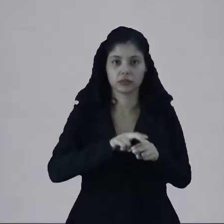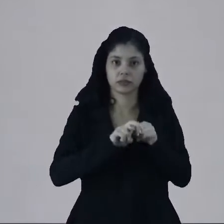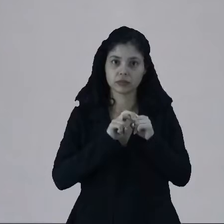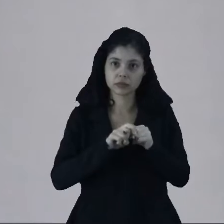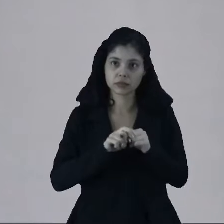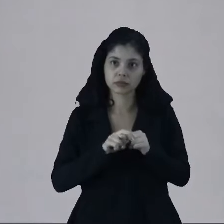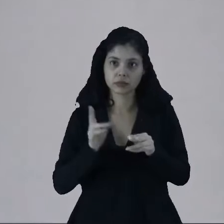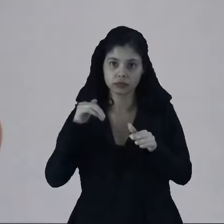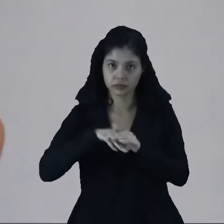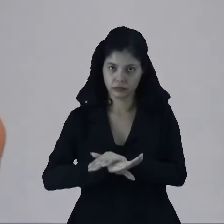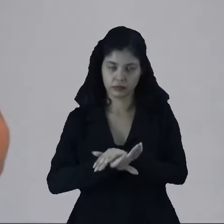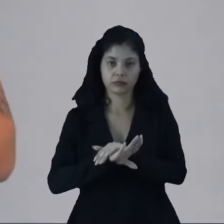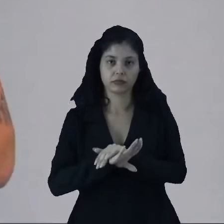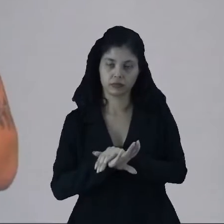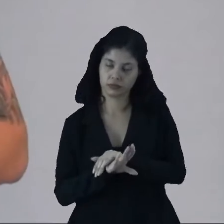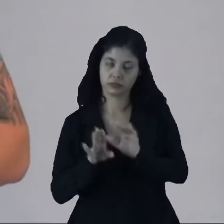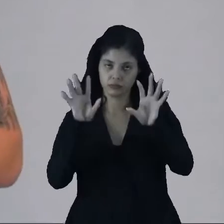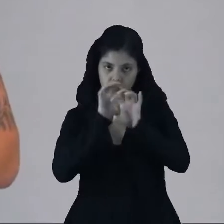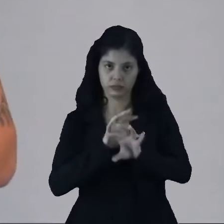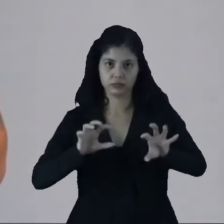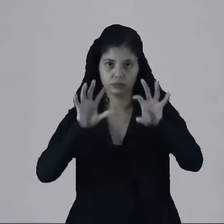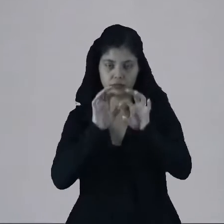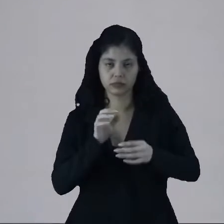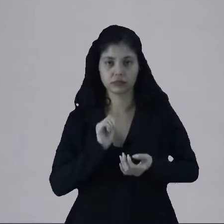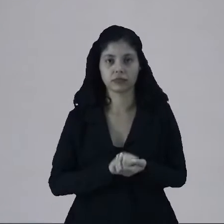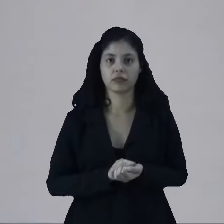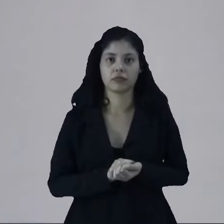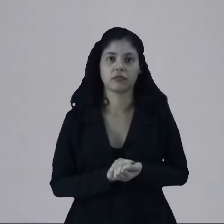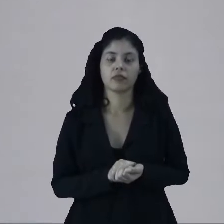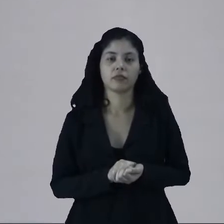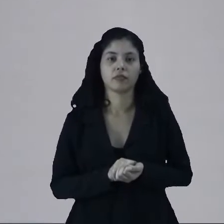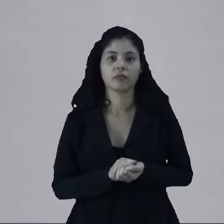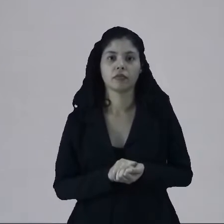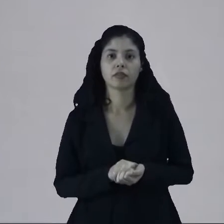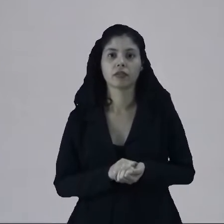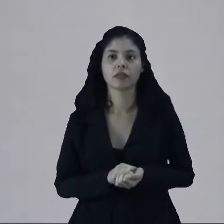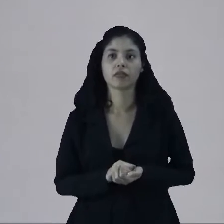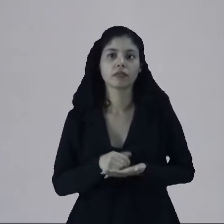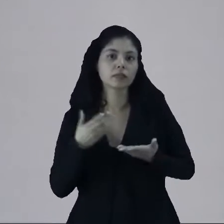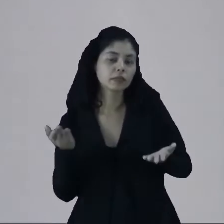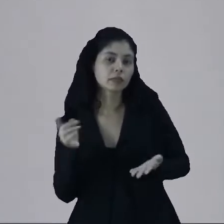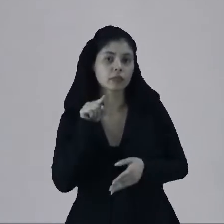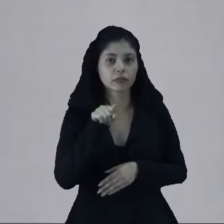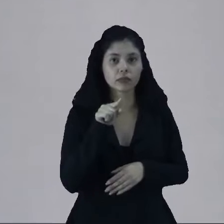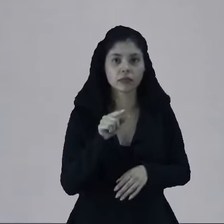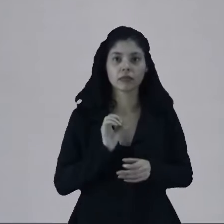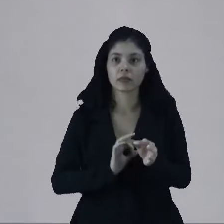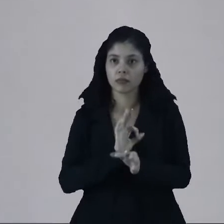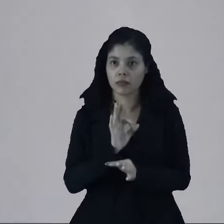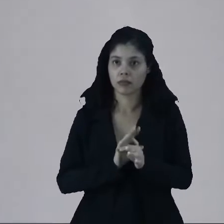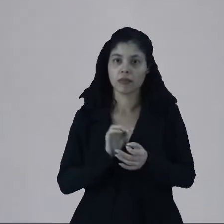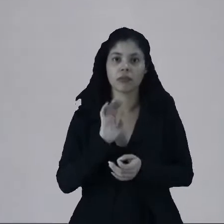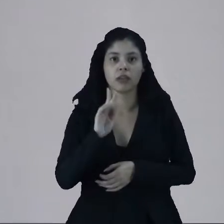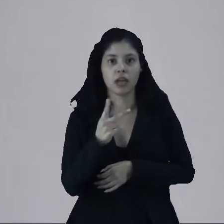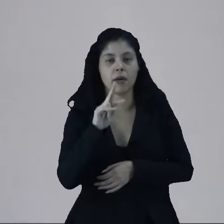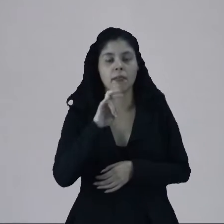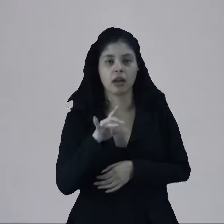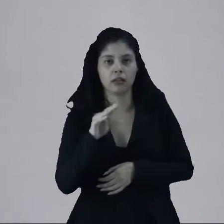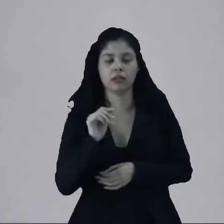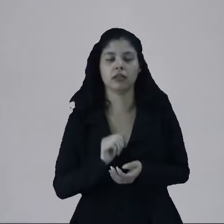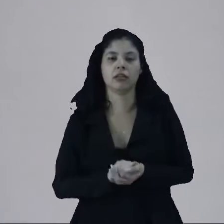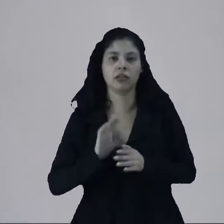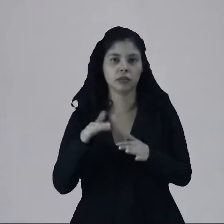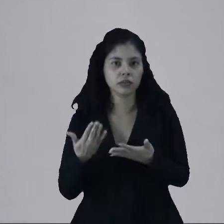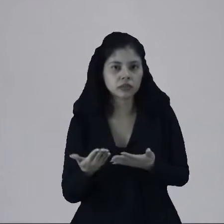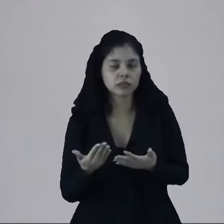poderem guardar mais gases, né? Ou seja, oxigênio, ou seja, gás carbônico. E ali a configuração da sua hemácia, seja o